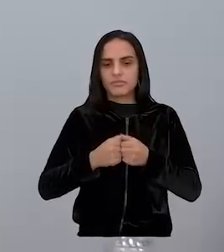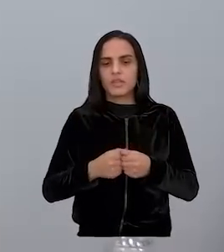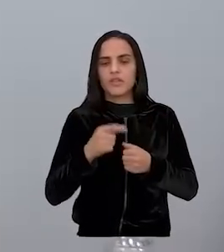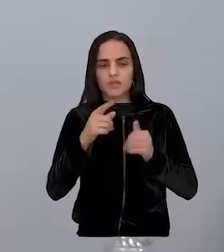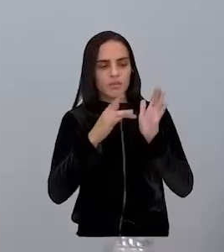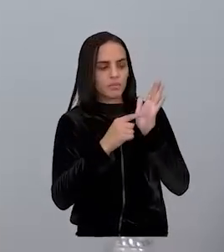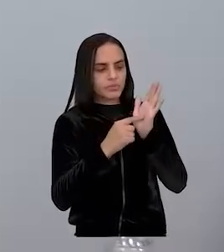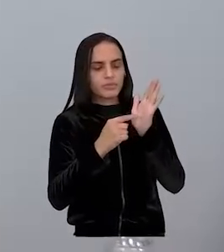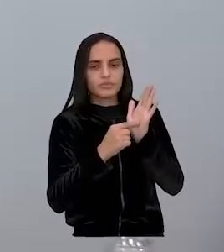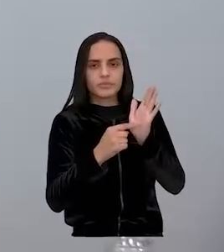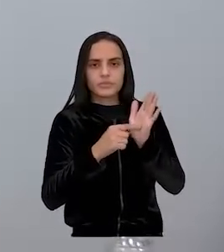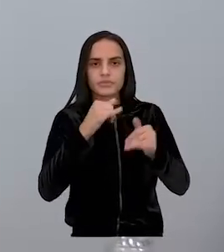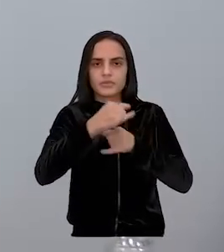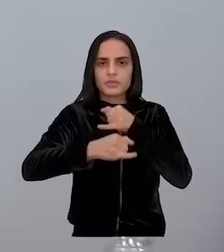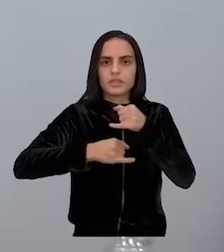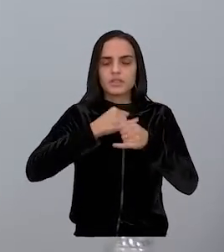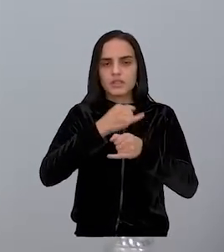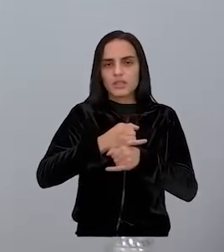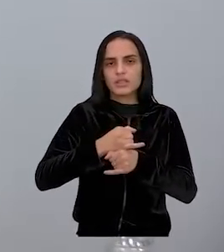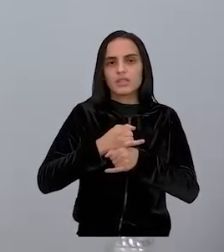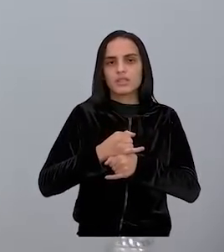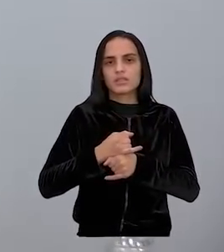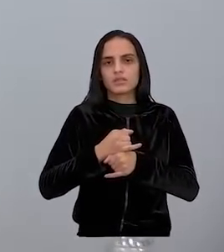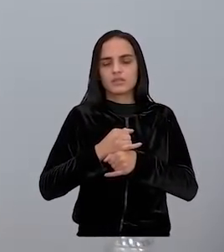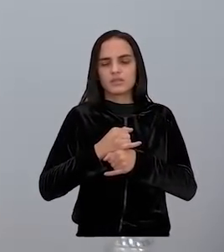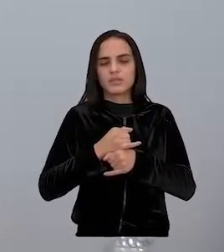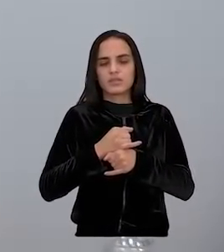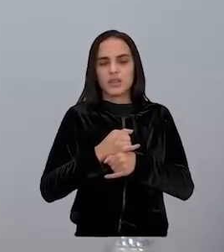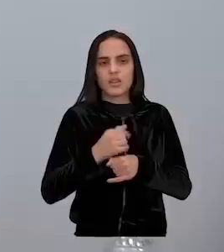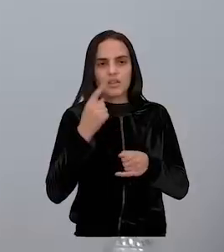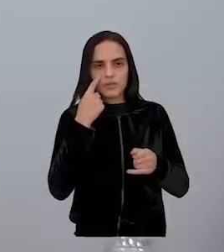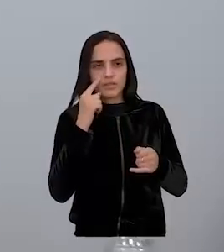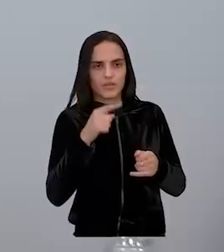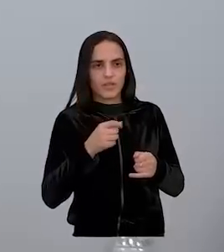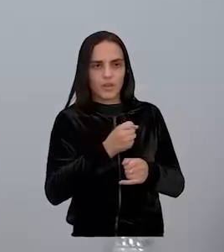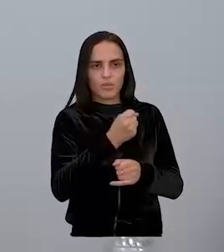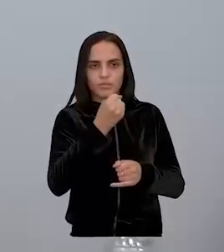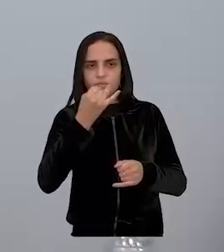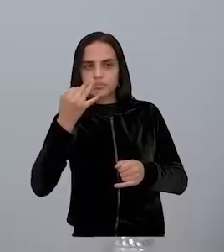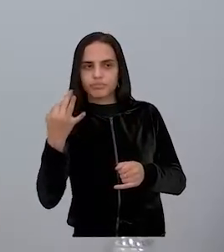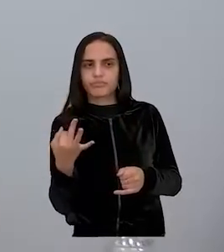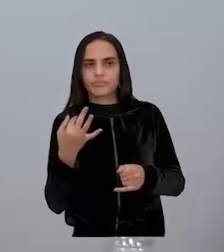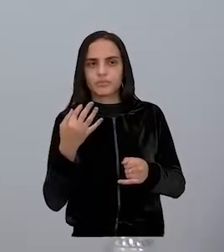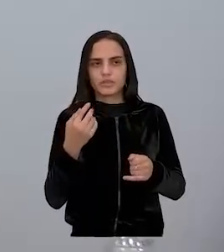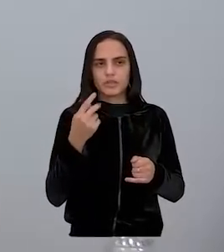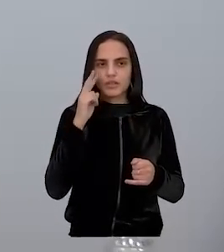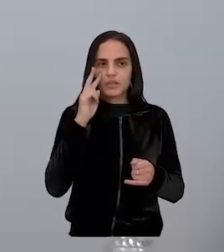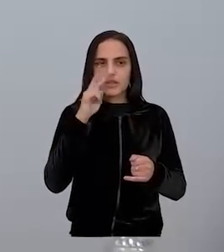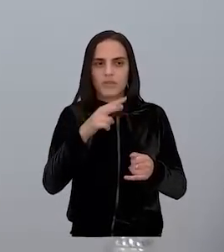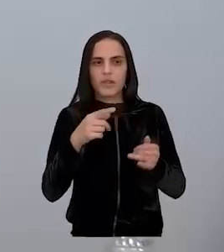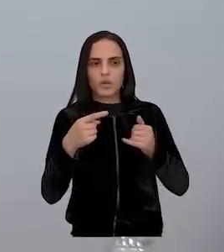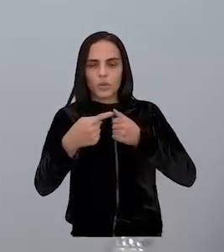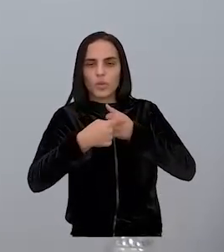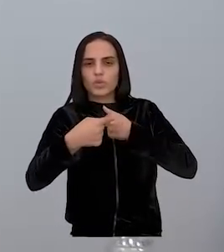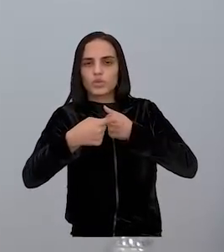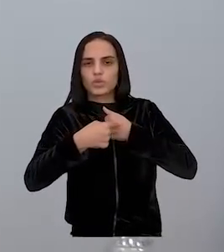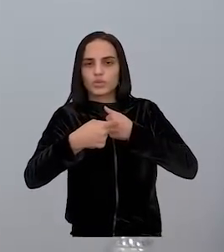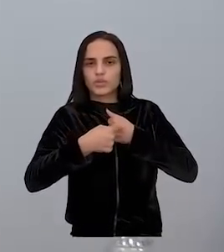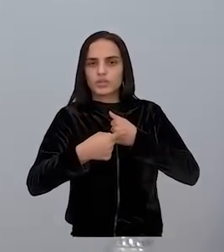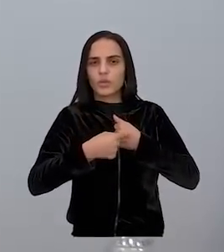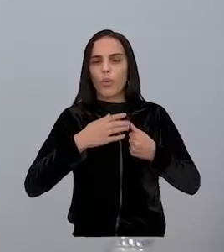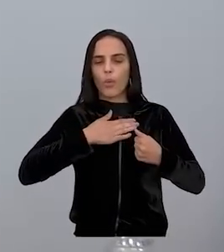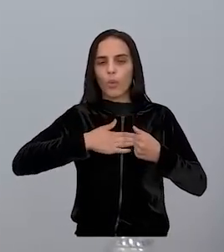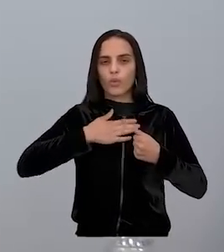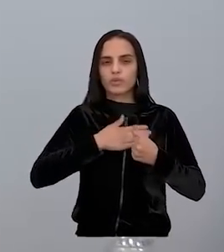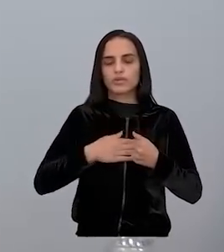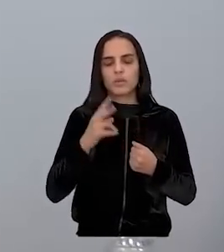você posta, você olha quantas vezes para observar quem curtiu. Você vai lá, clica e fala, deixa eu ver quem curtiu, tal. Depois de quanto tempo você